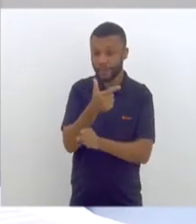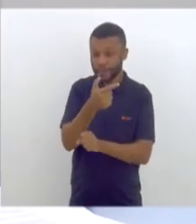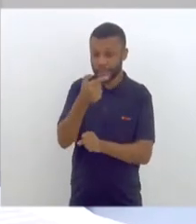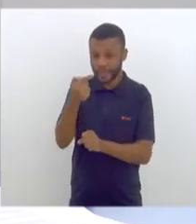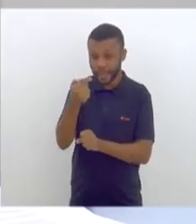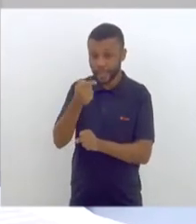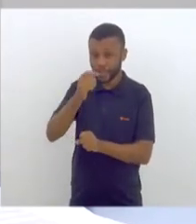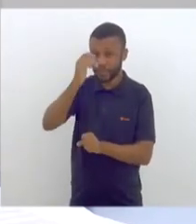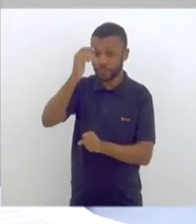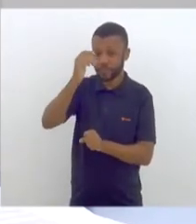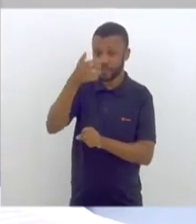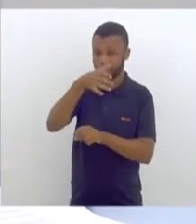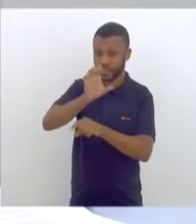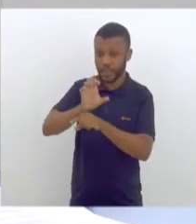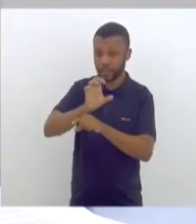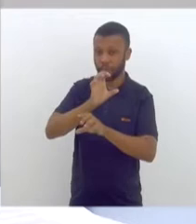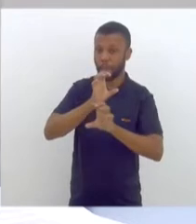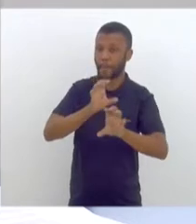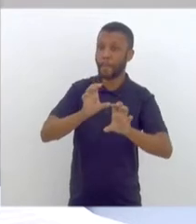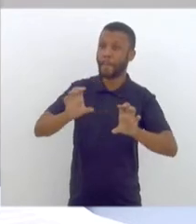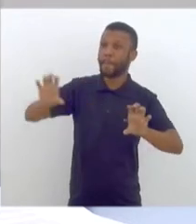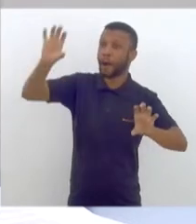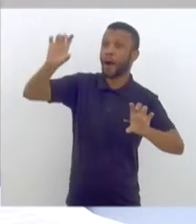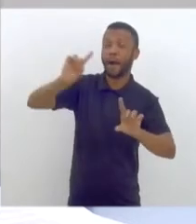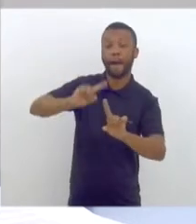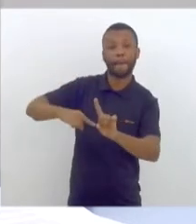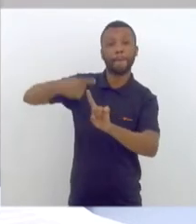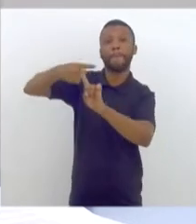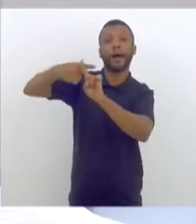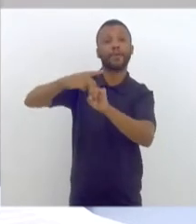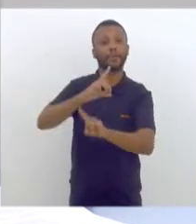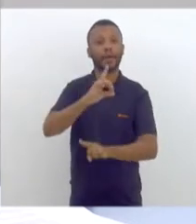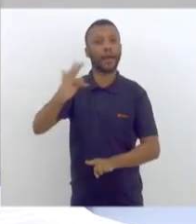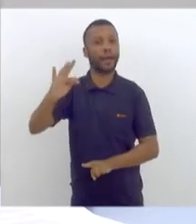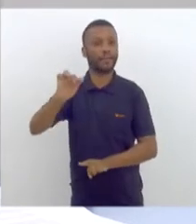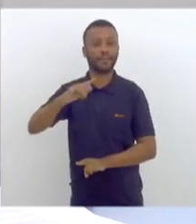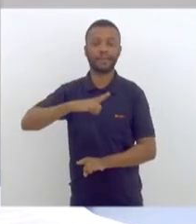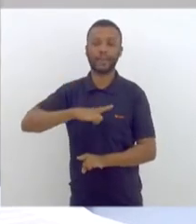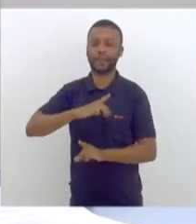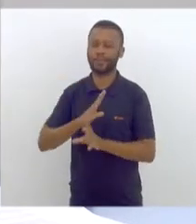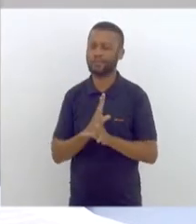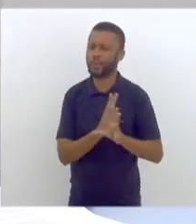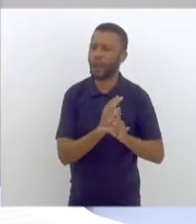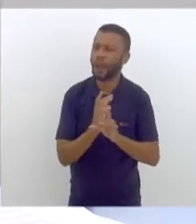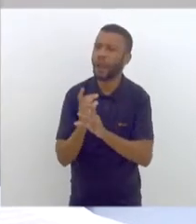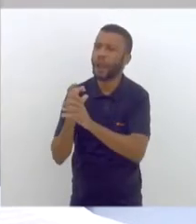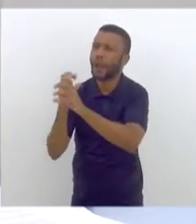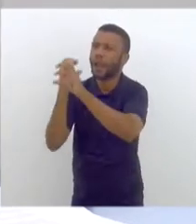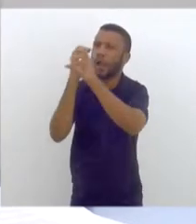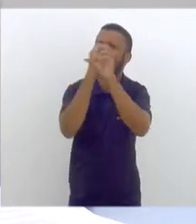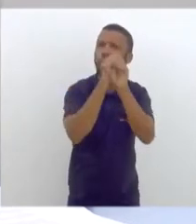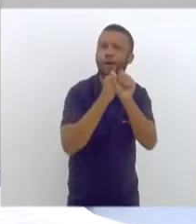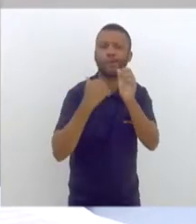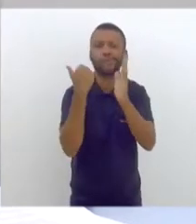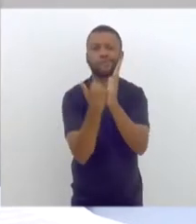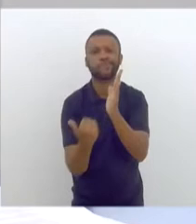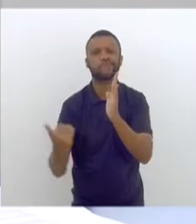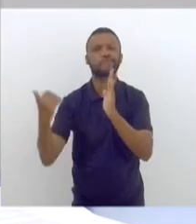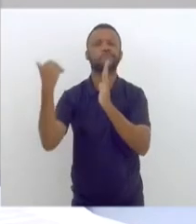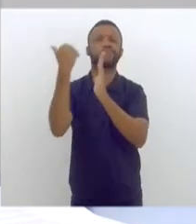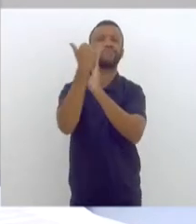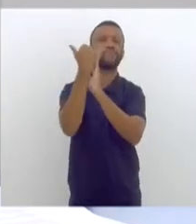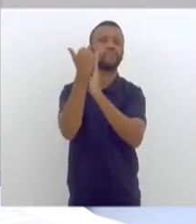e mais o Distrito Federal Tem aí um caminhão de bilhões uma merda multiplicação por